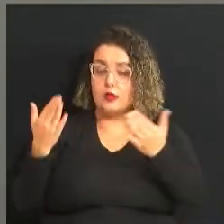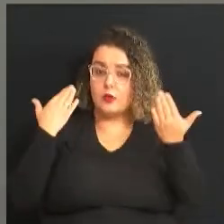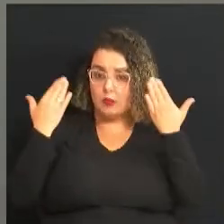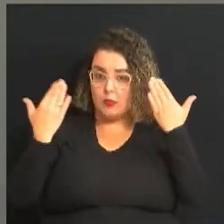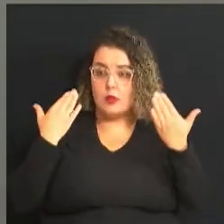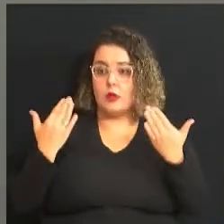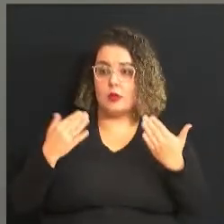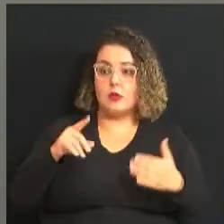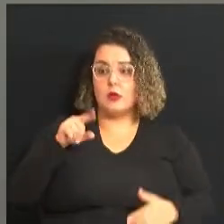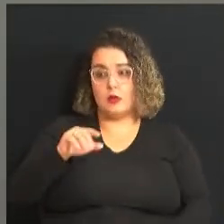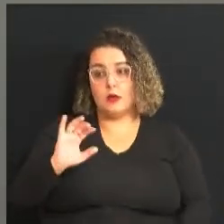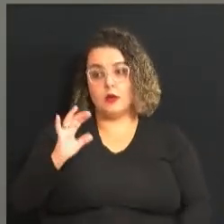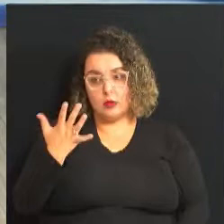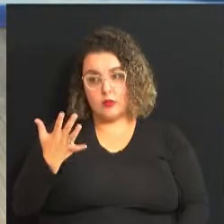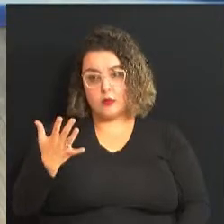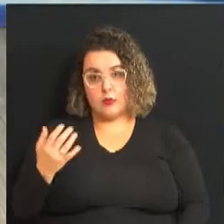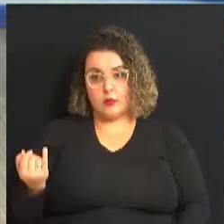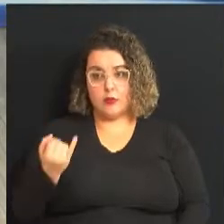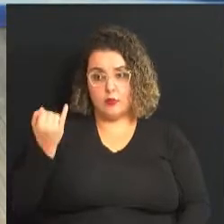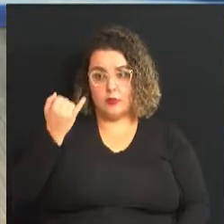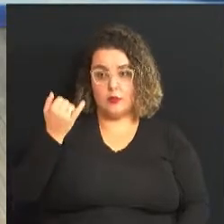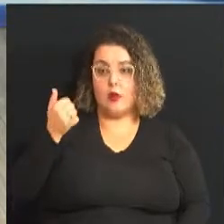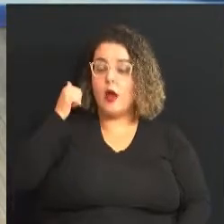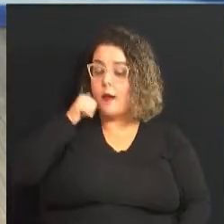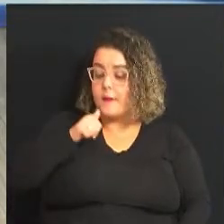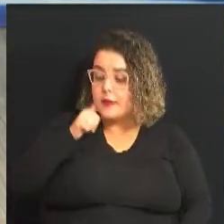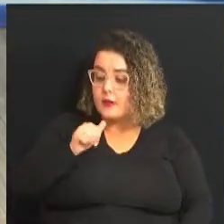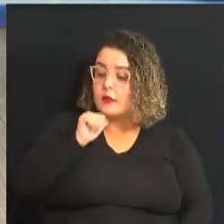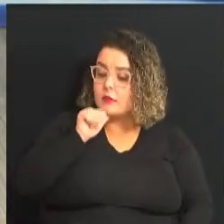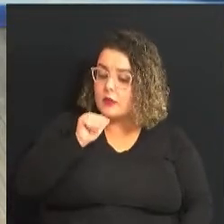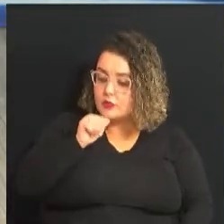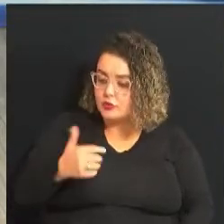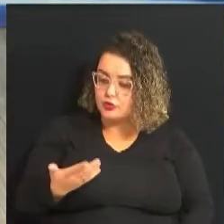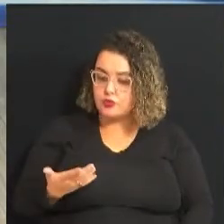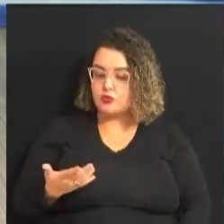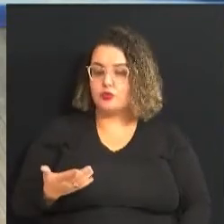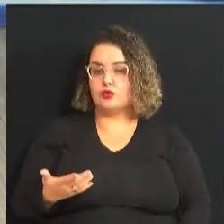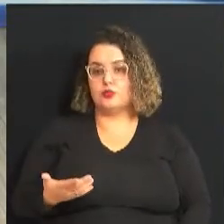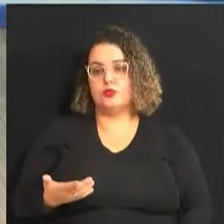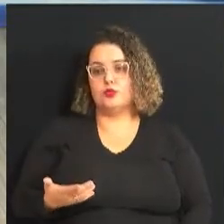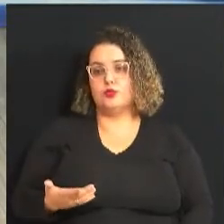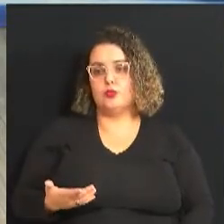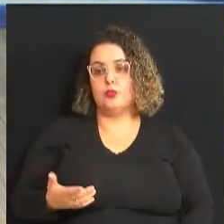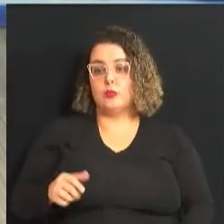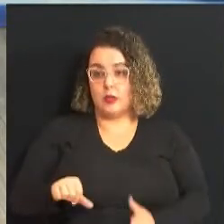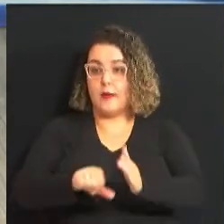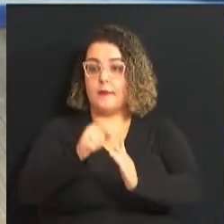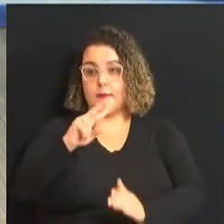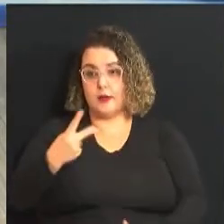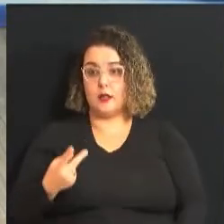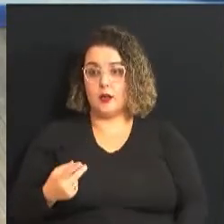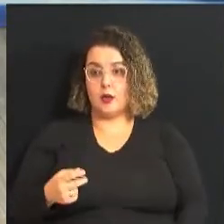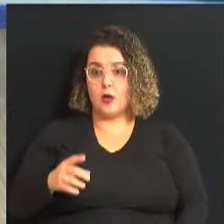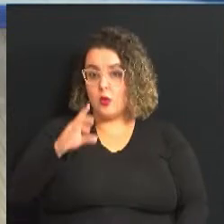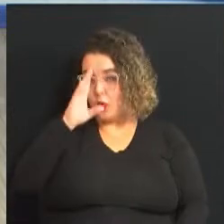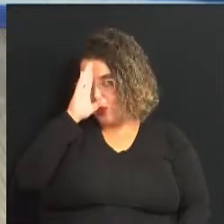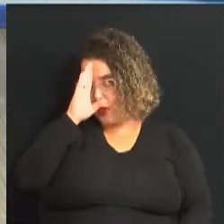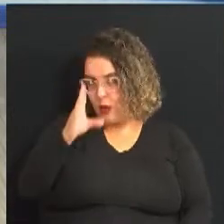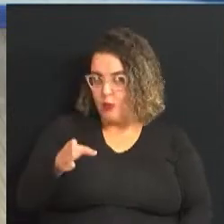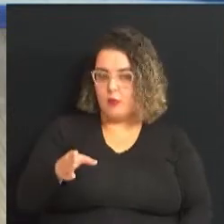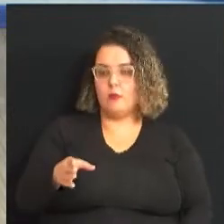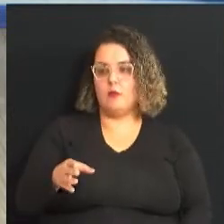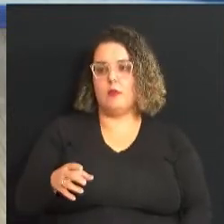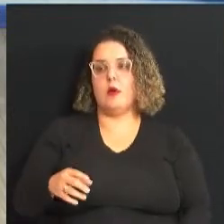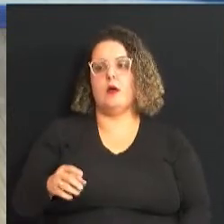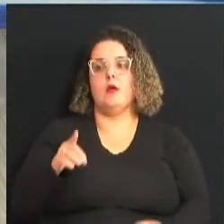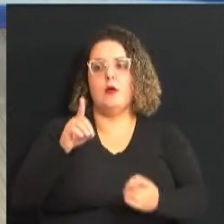ele acaba sendo Doutor, a fundamental. menina menstruou pela primeira vez, o ideal já é procurar um ginecologista até para se orientar,